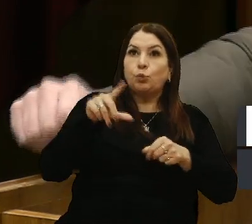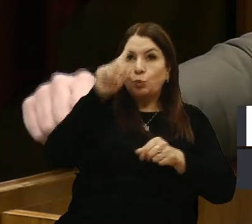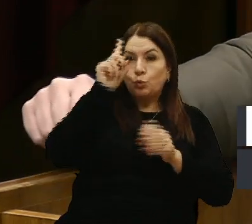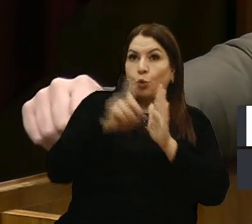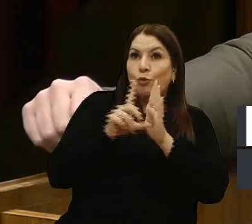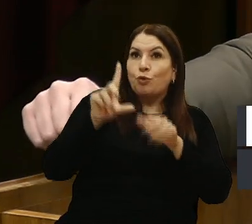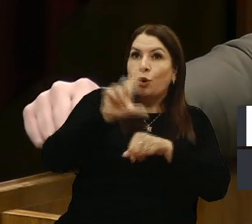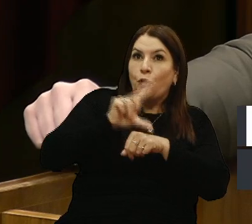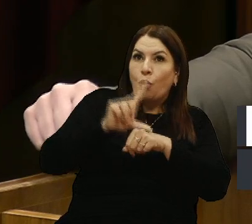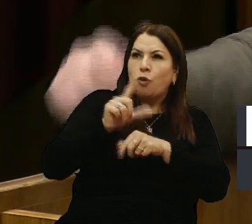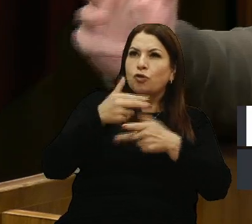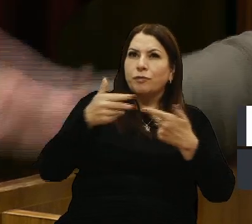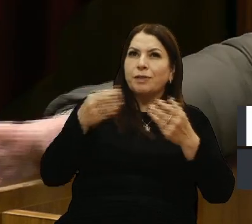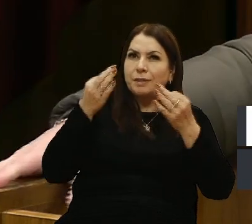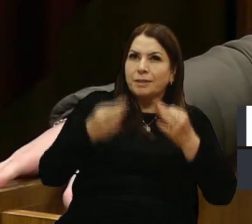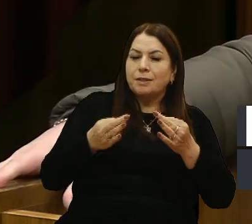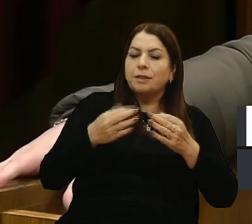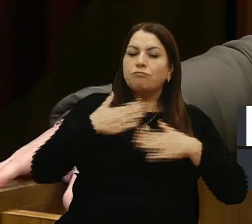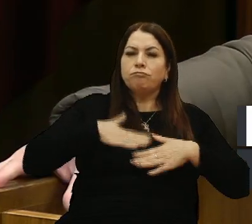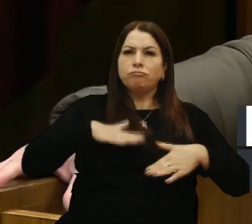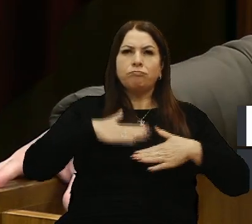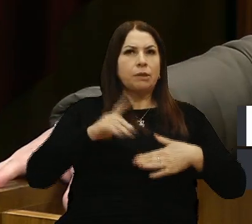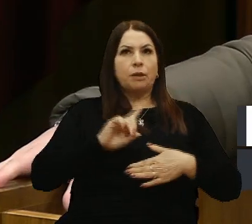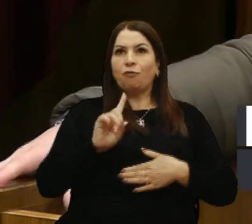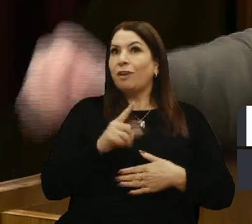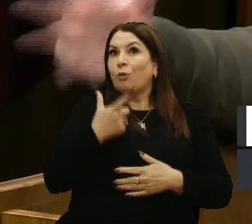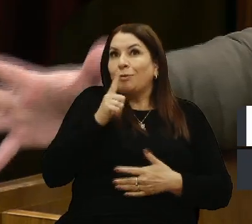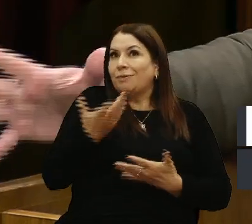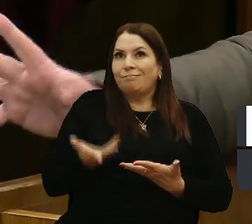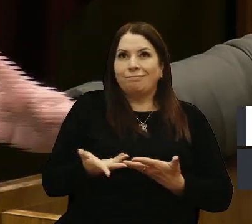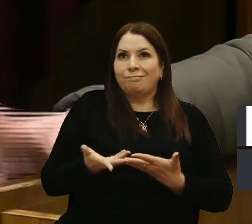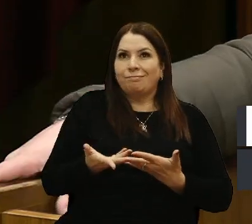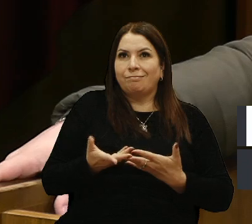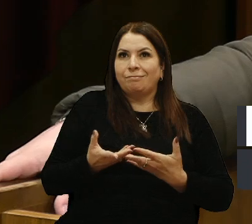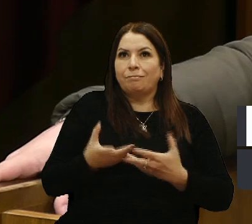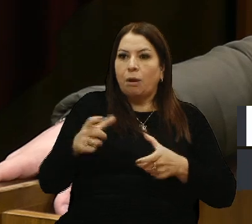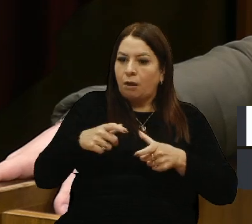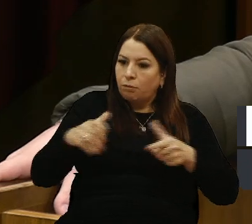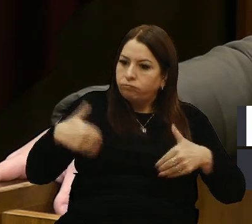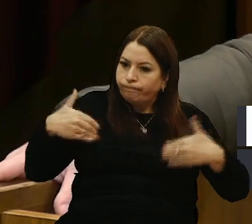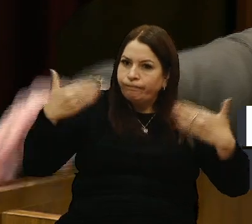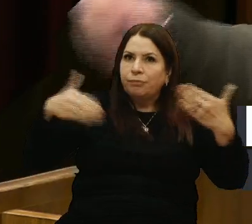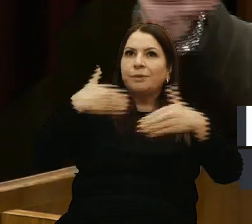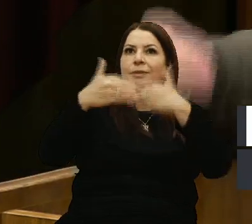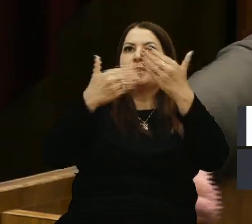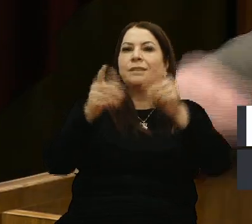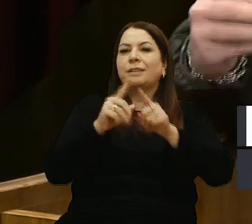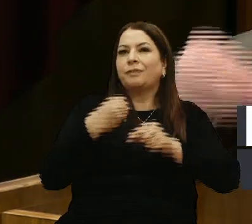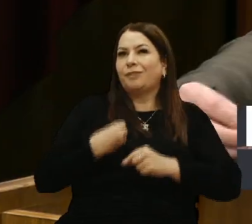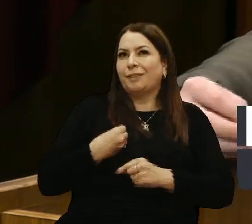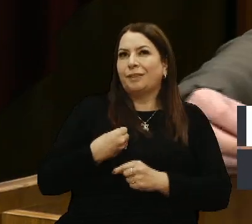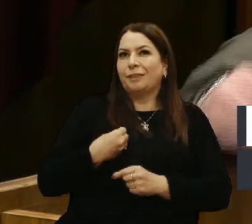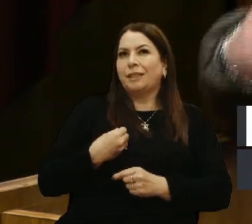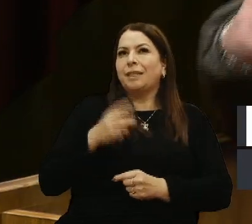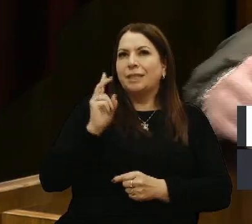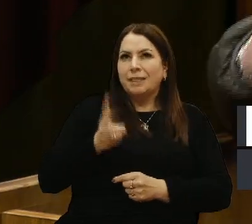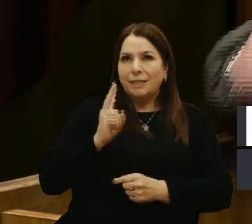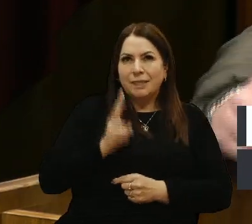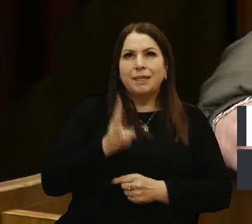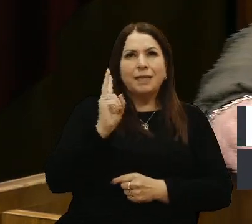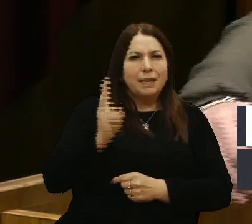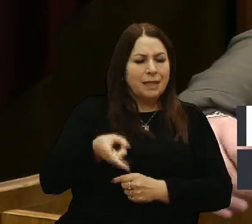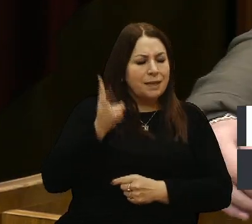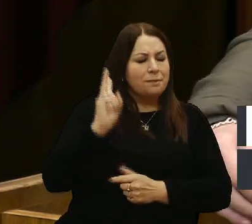poder ter seu comércio com tranquilidade para poder crescer na vida. É toda hora, vou repetir, é